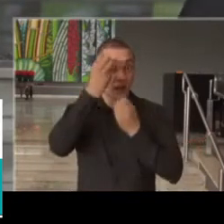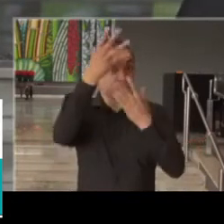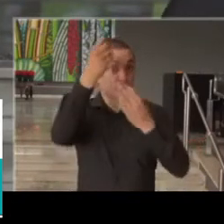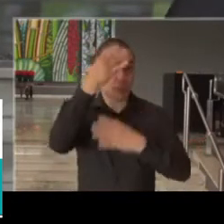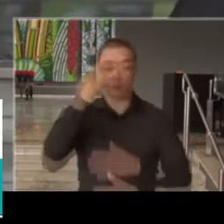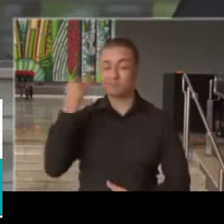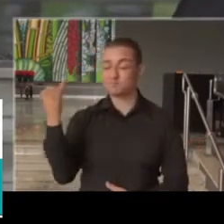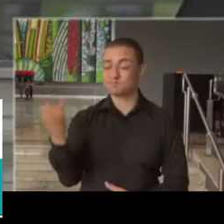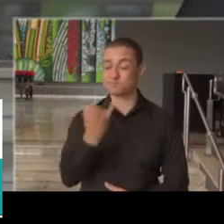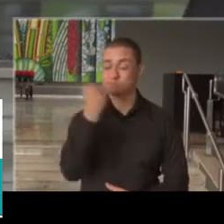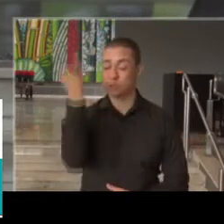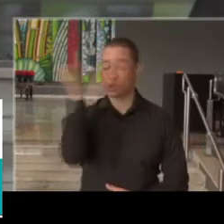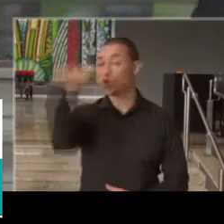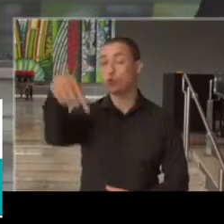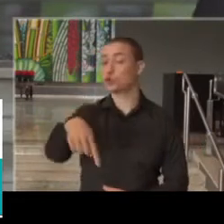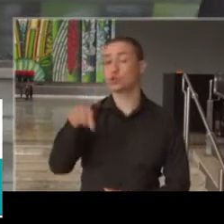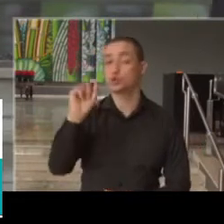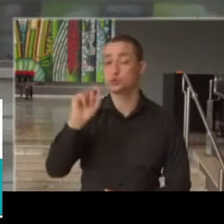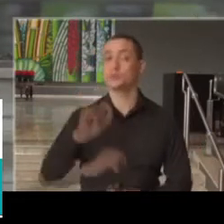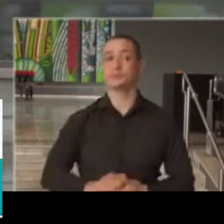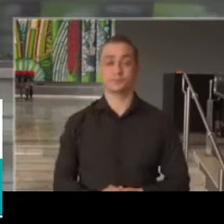importante para o dia de hoje.